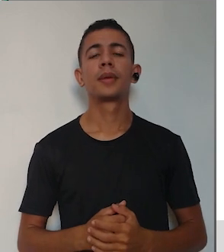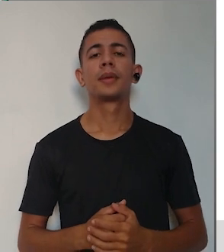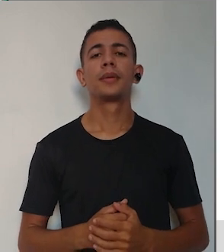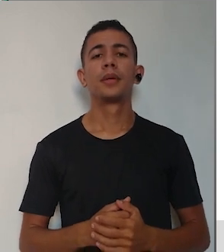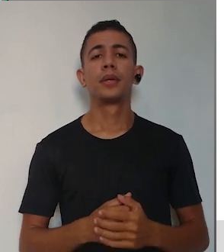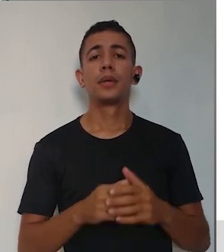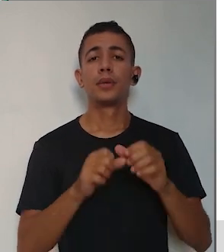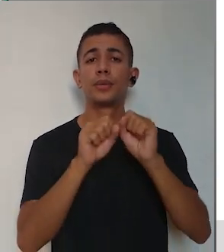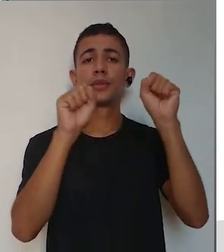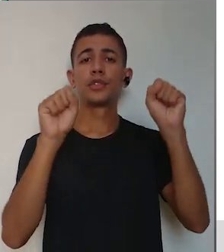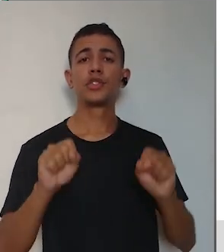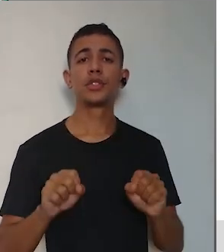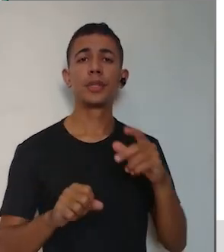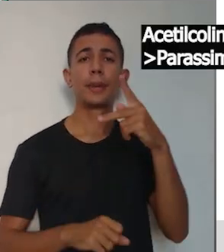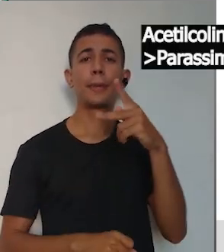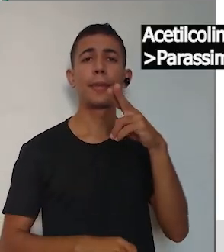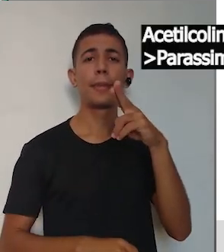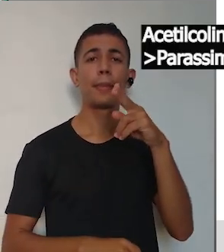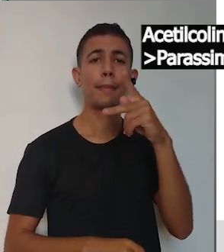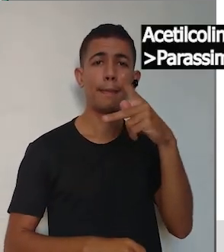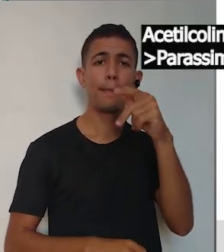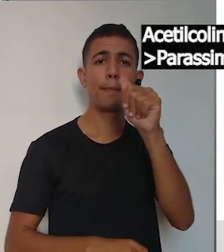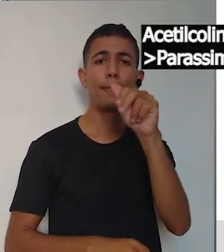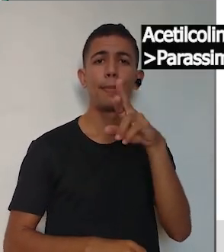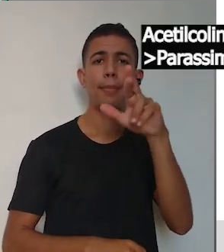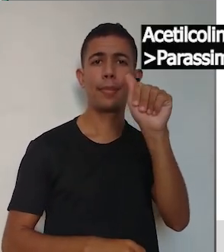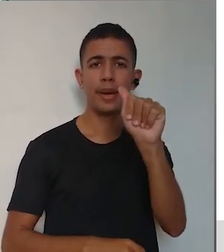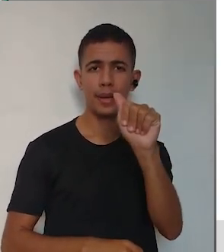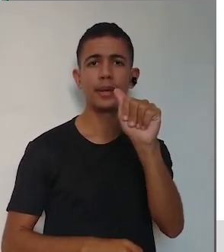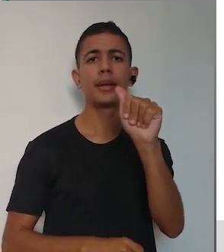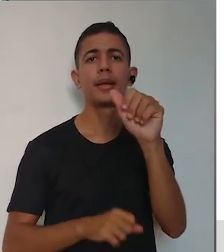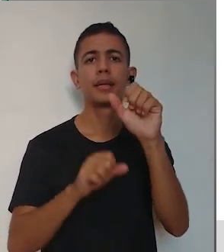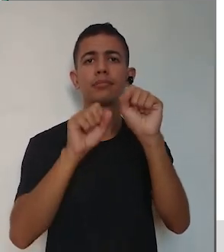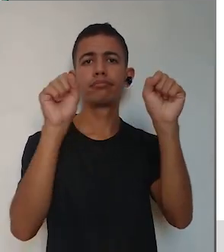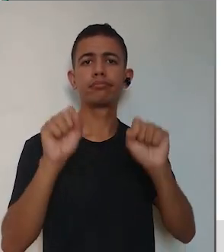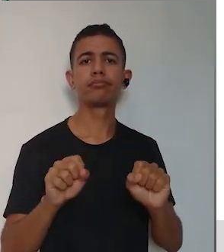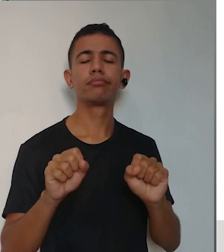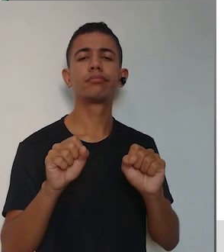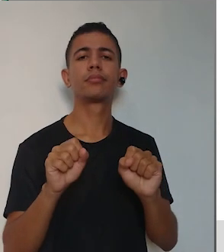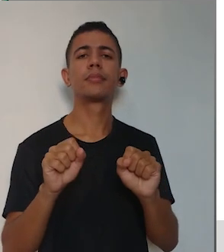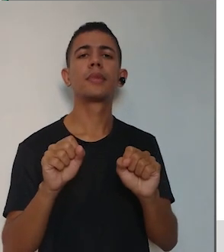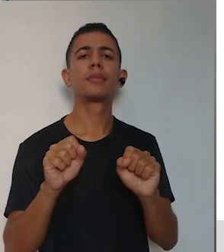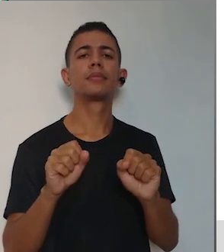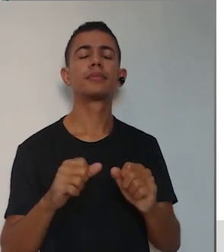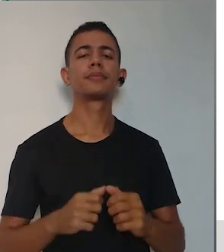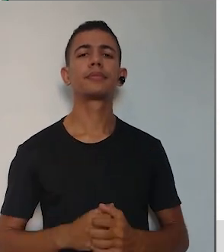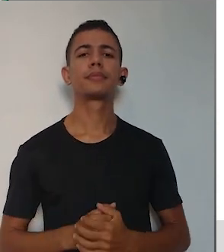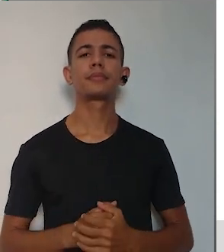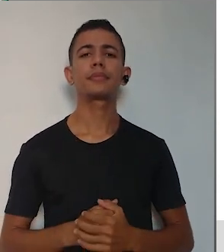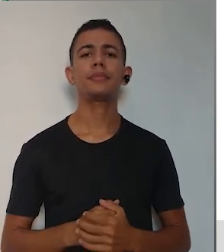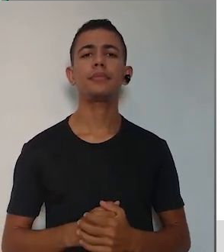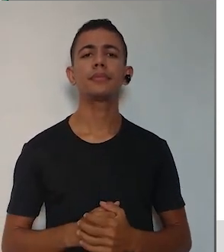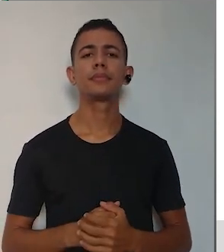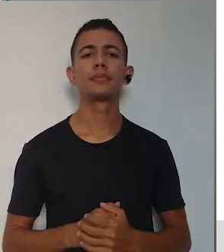enquanto que o parasimpático será realizado pela